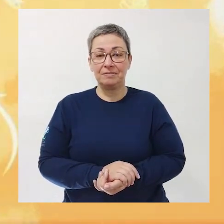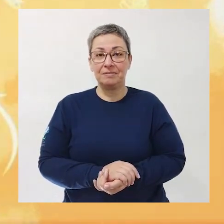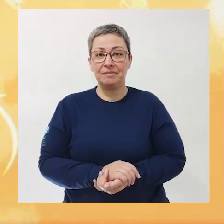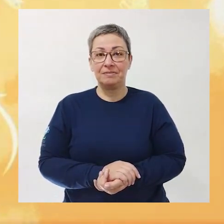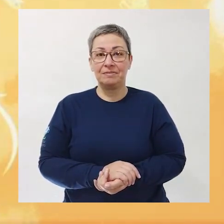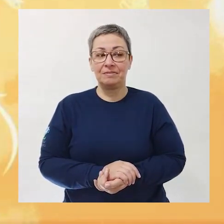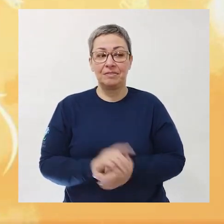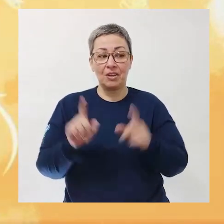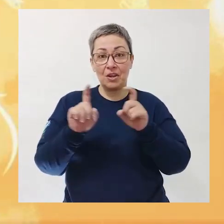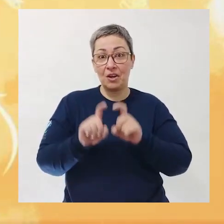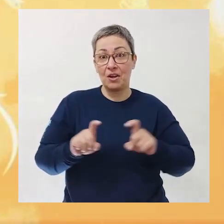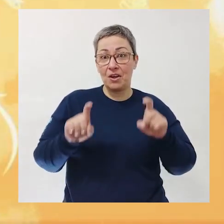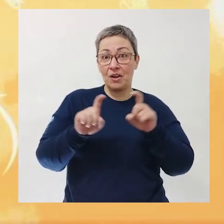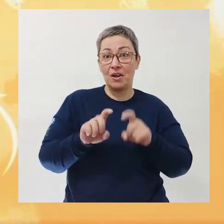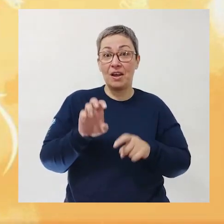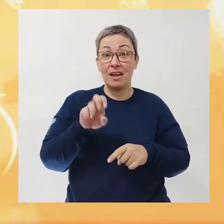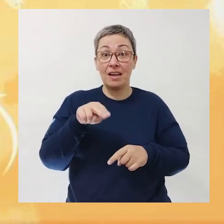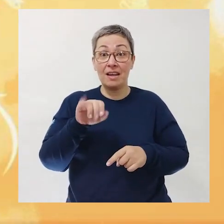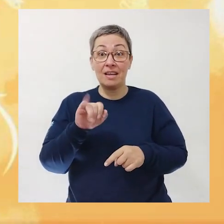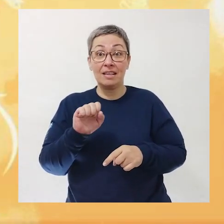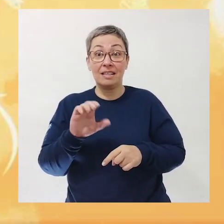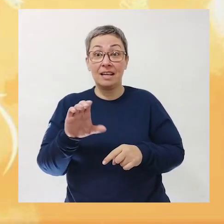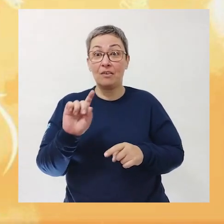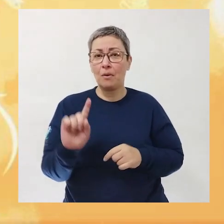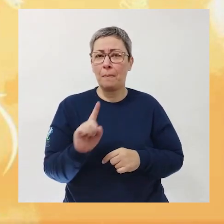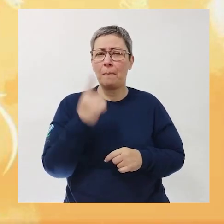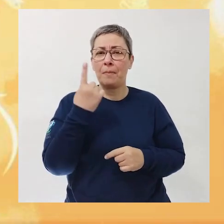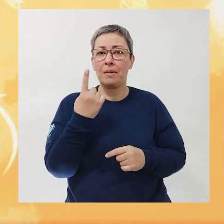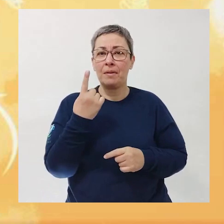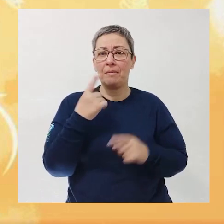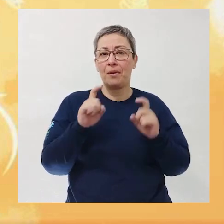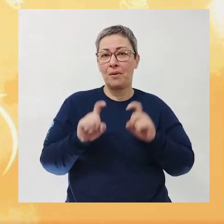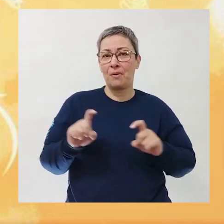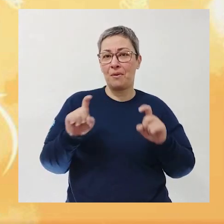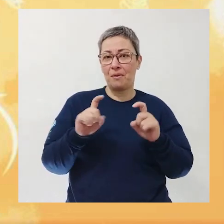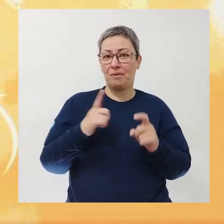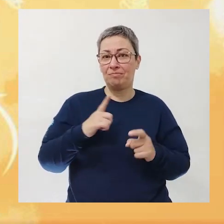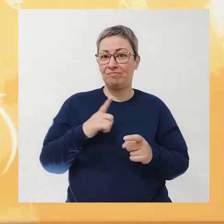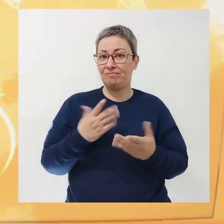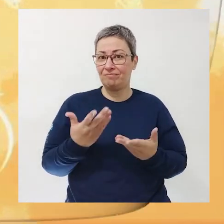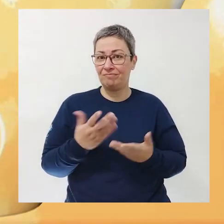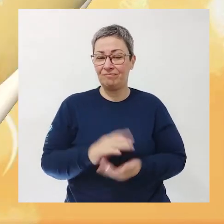O software do ENIAC, que foi o primeiro computador.